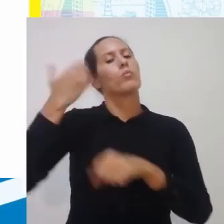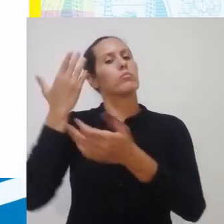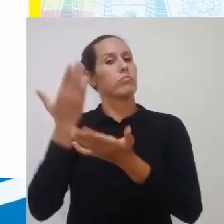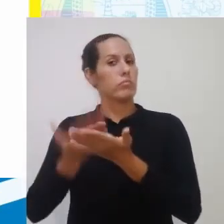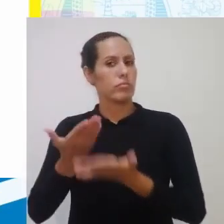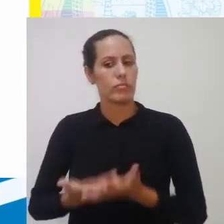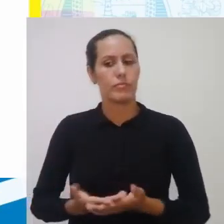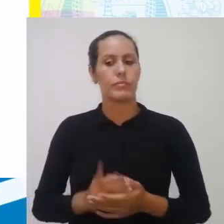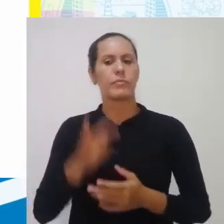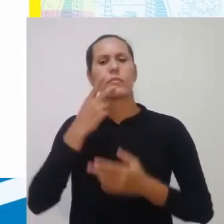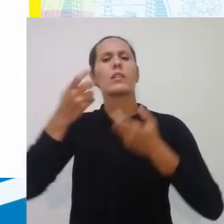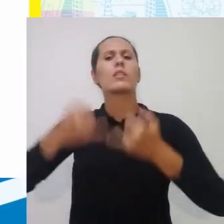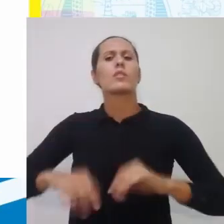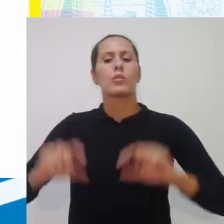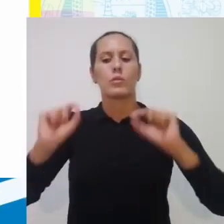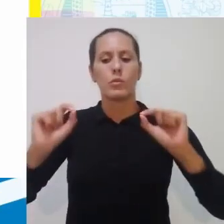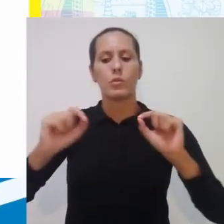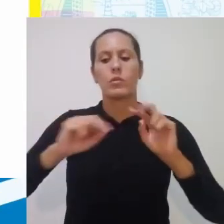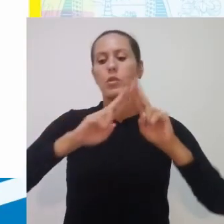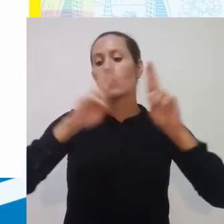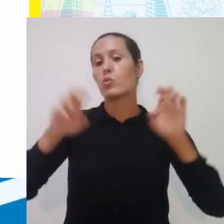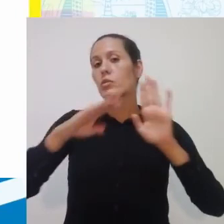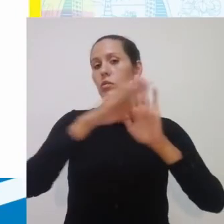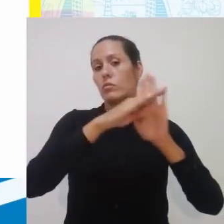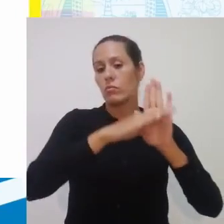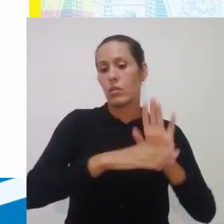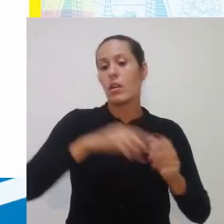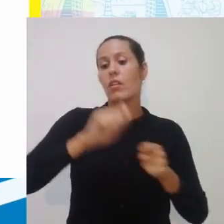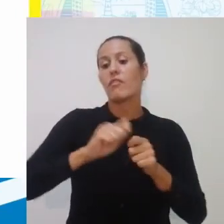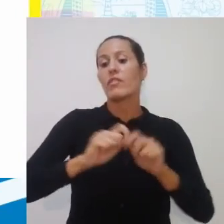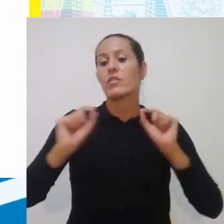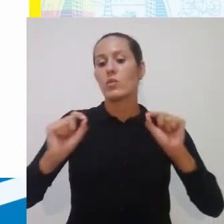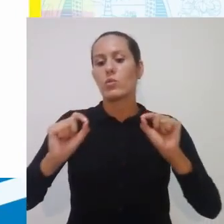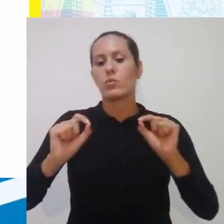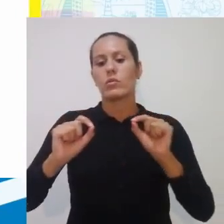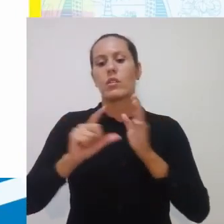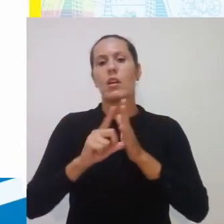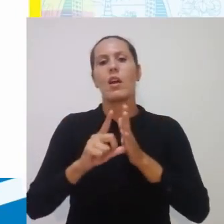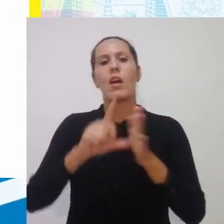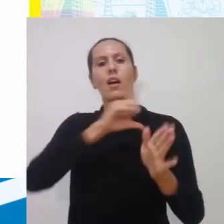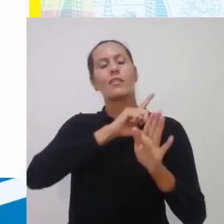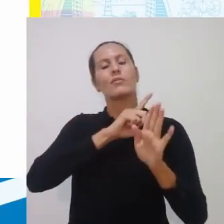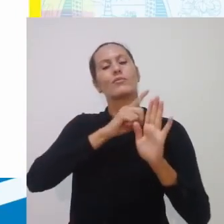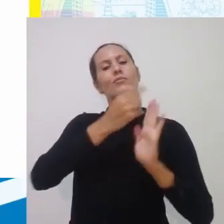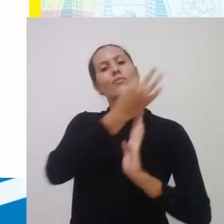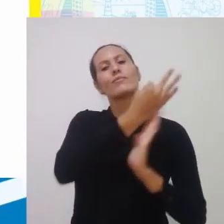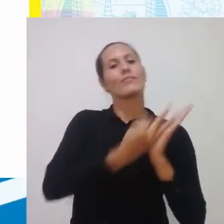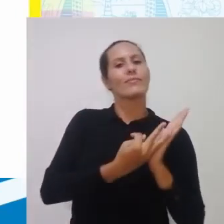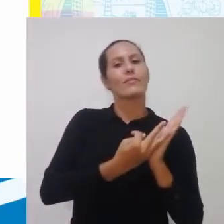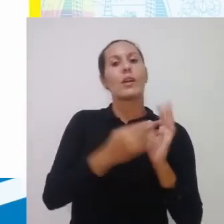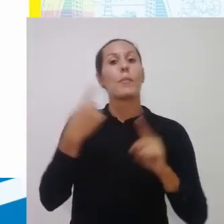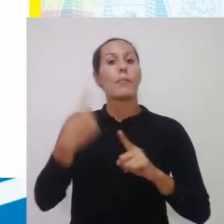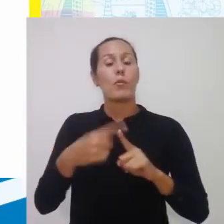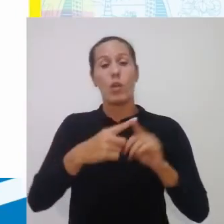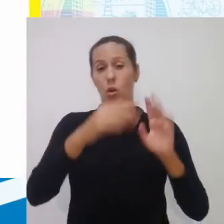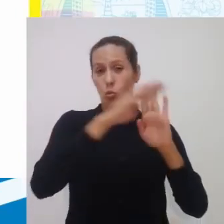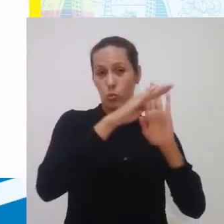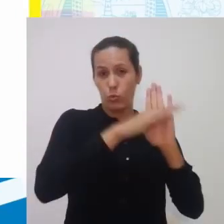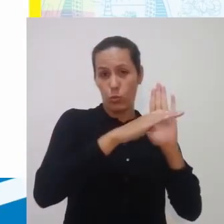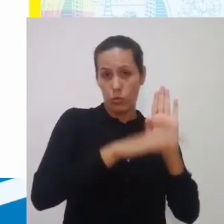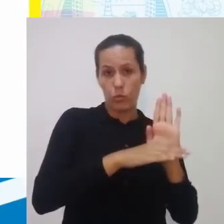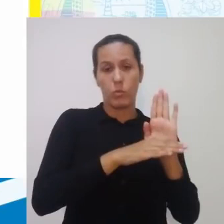estudando. Ele indica que o esquema dos tópicos seja feito de fato como uma prévia para aquele seu texto. Porque